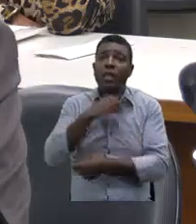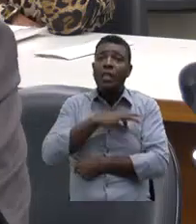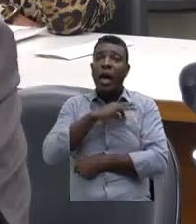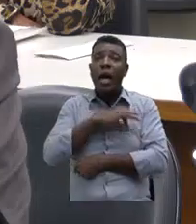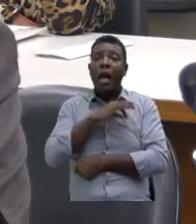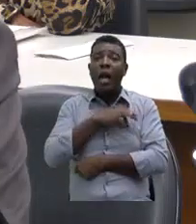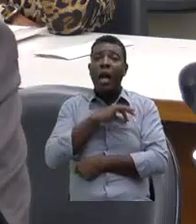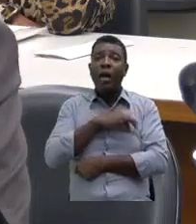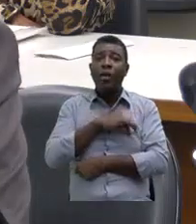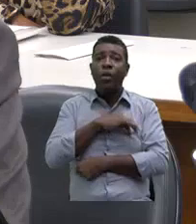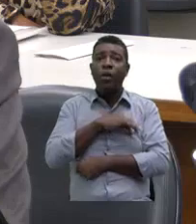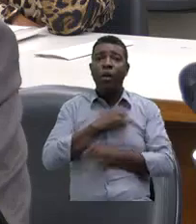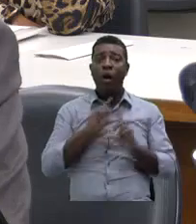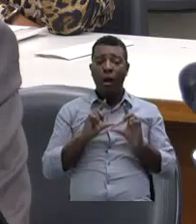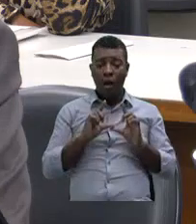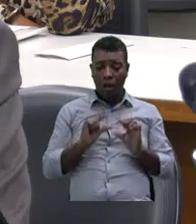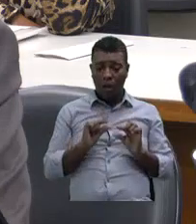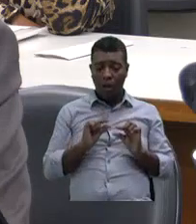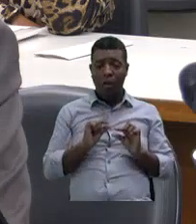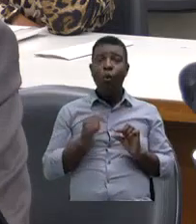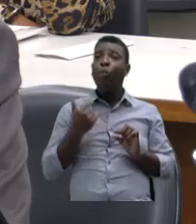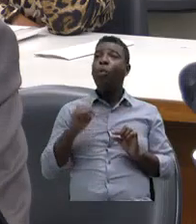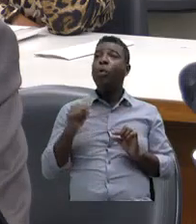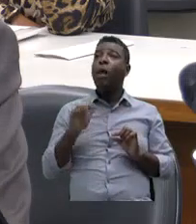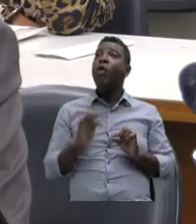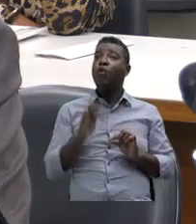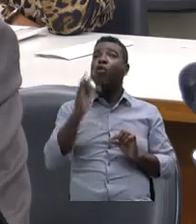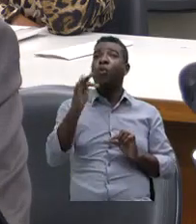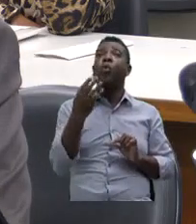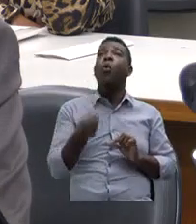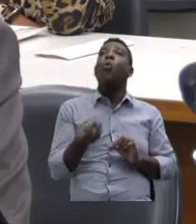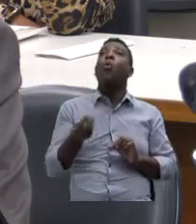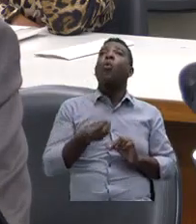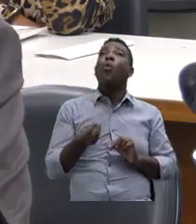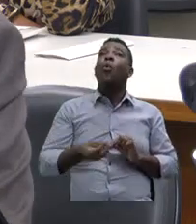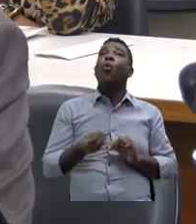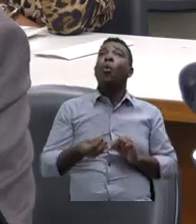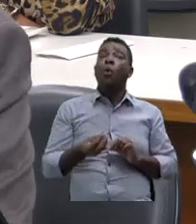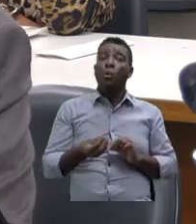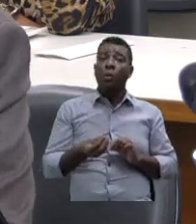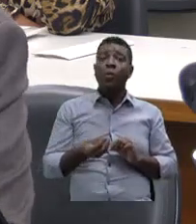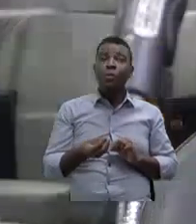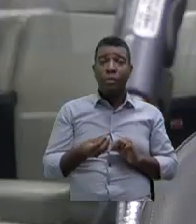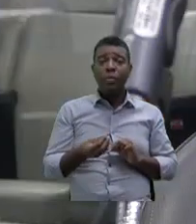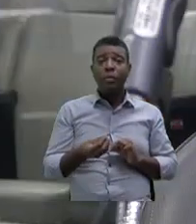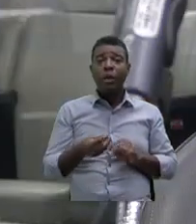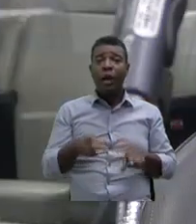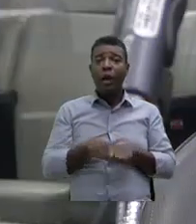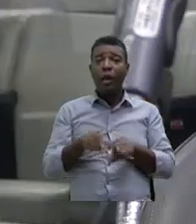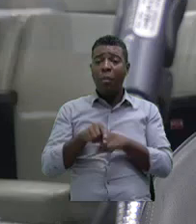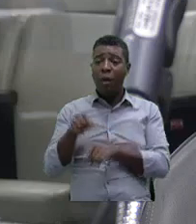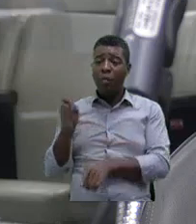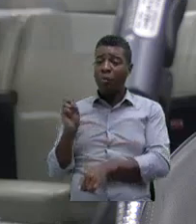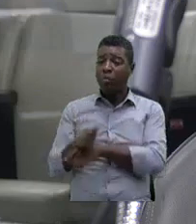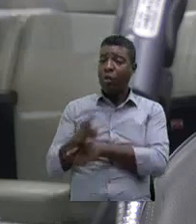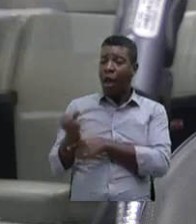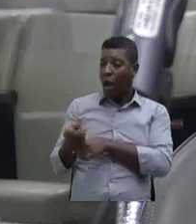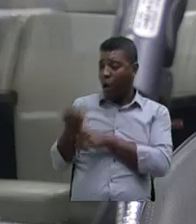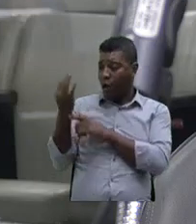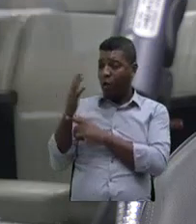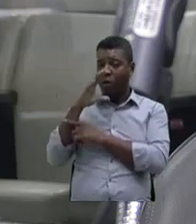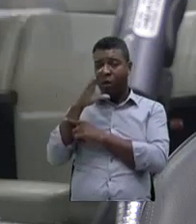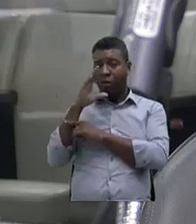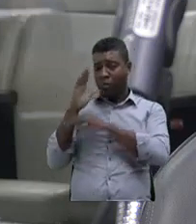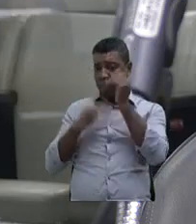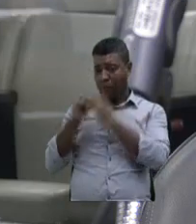inferior, não tem nenhuma perspectiva, colocando ainda alguns trabalhadores da MGS com